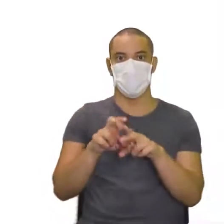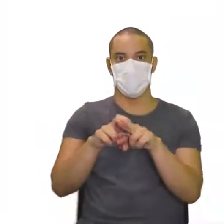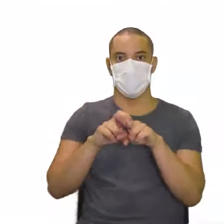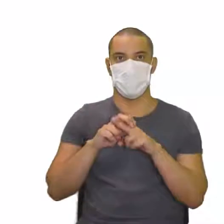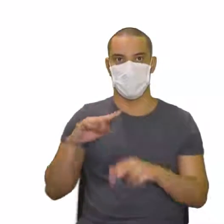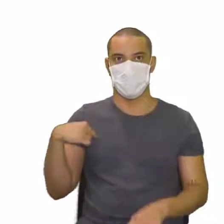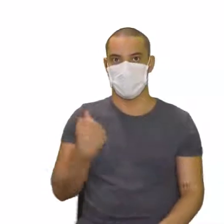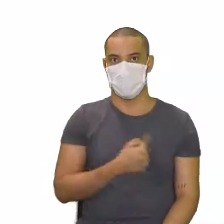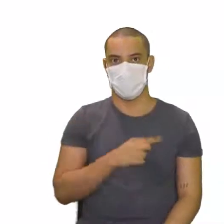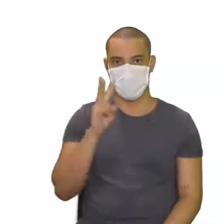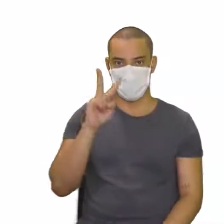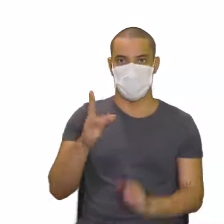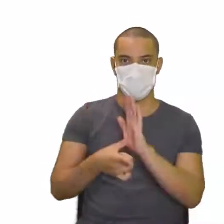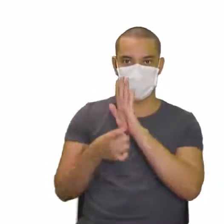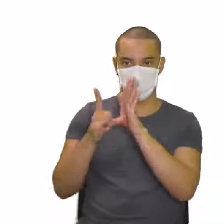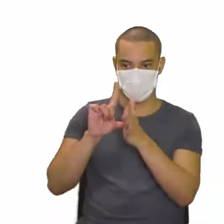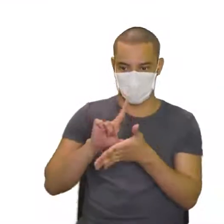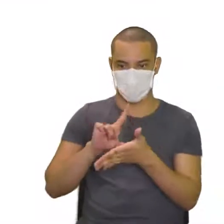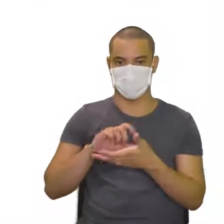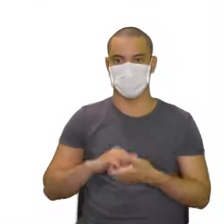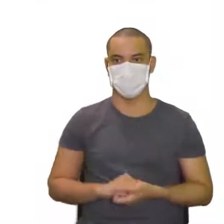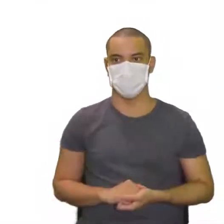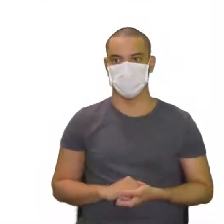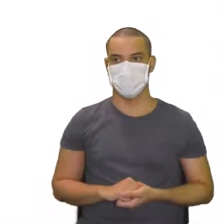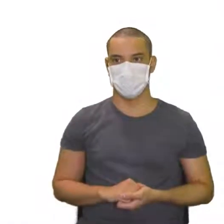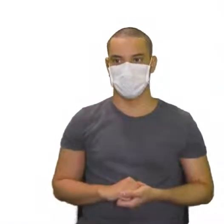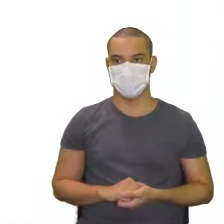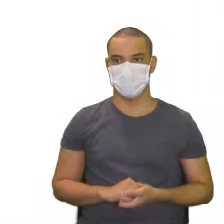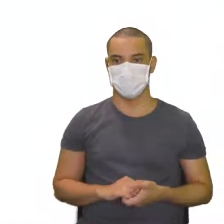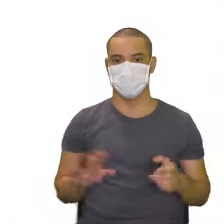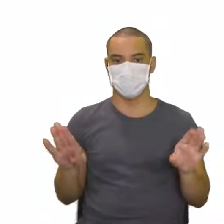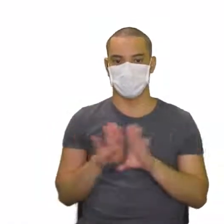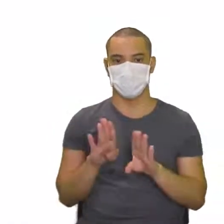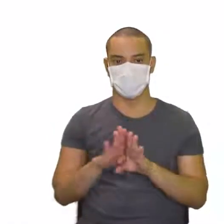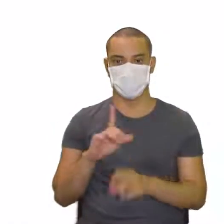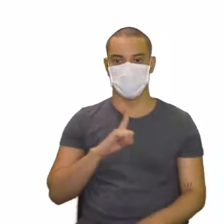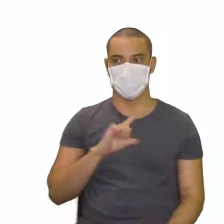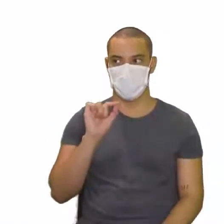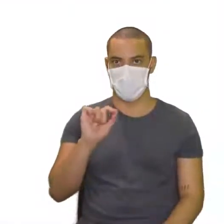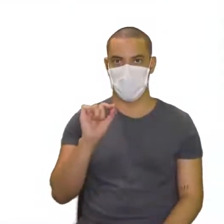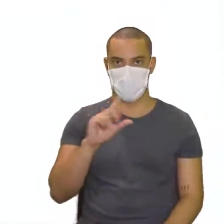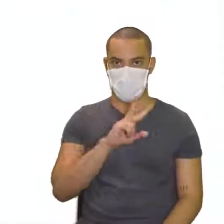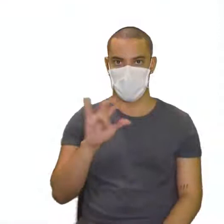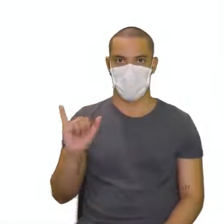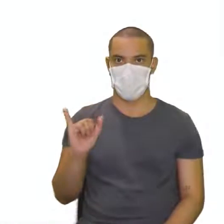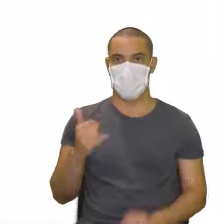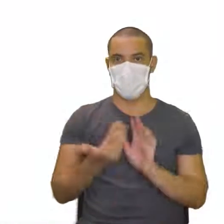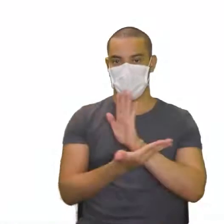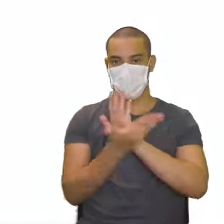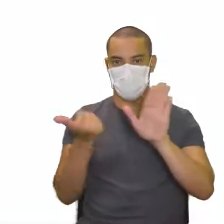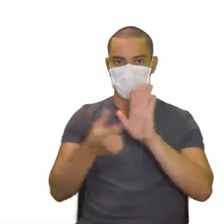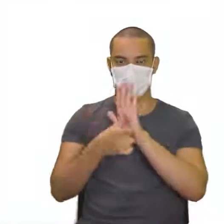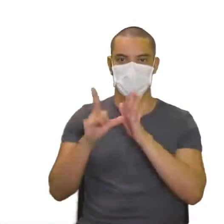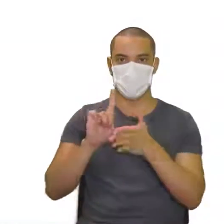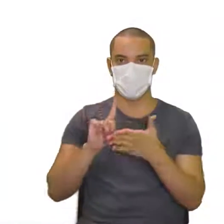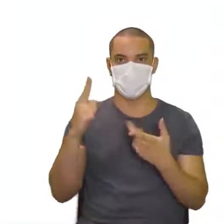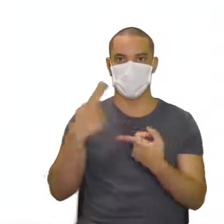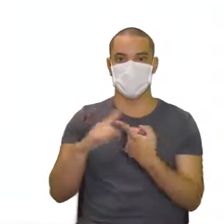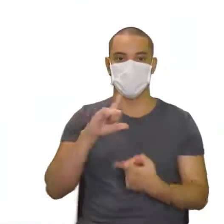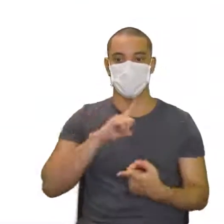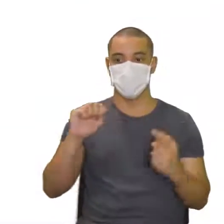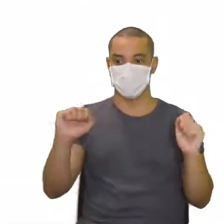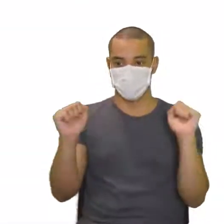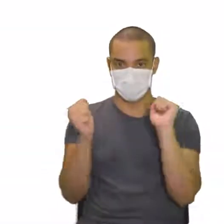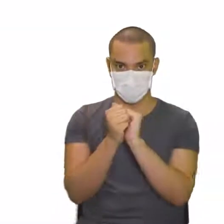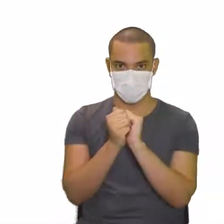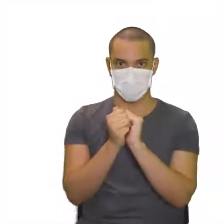isso lá anteriormente. E aqui, olha só, ó, tá ali saindo e ali também está saindo no